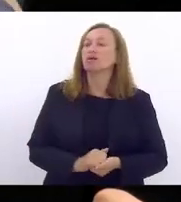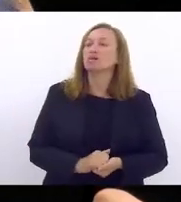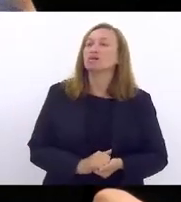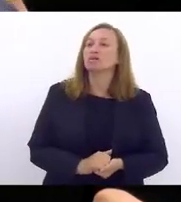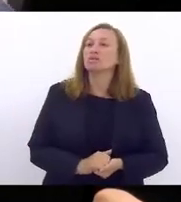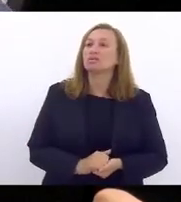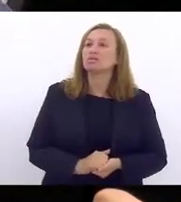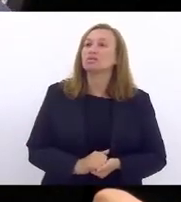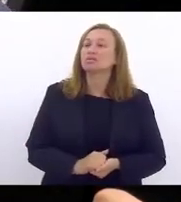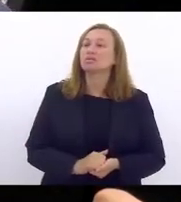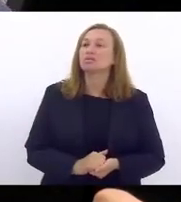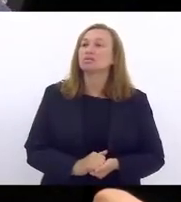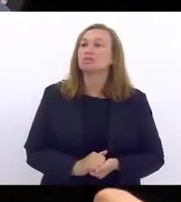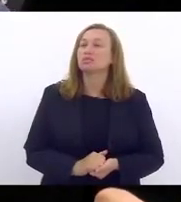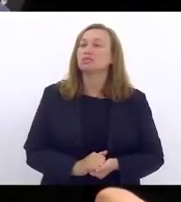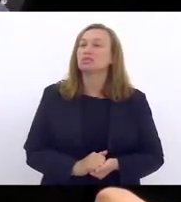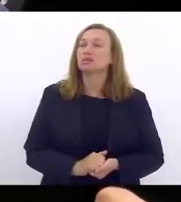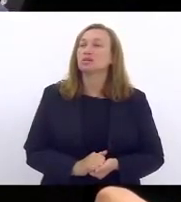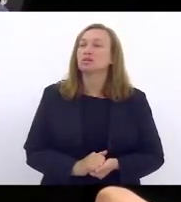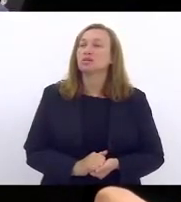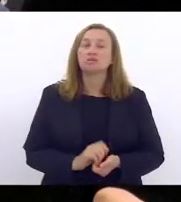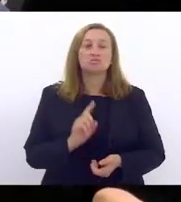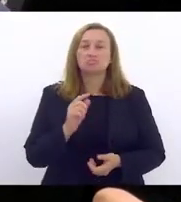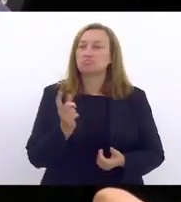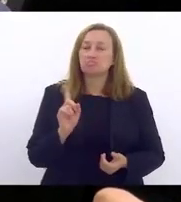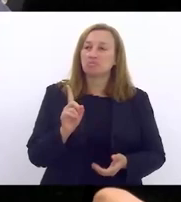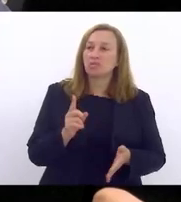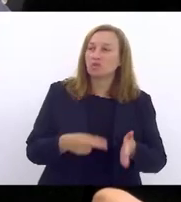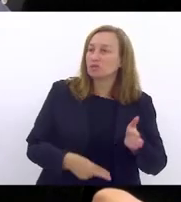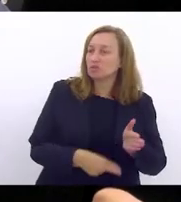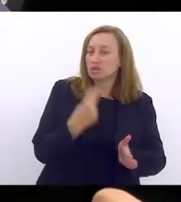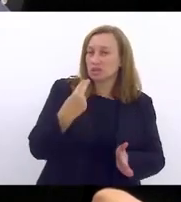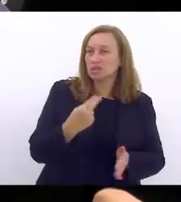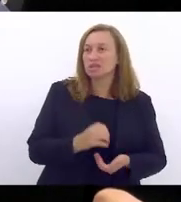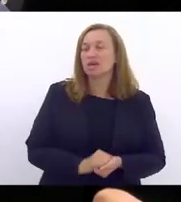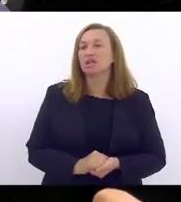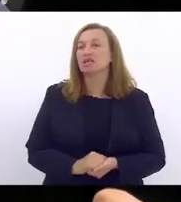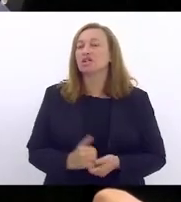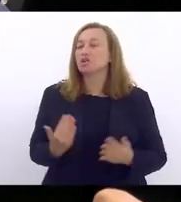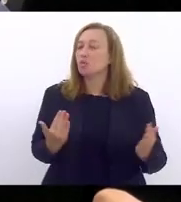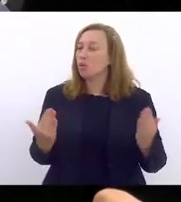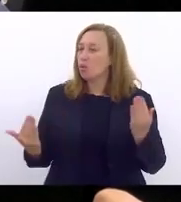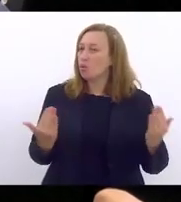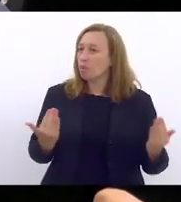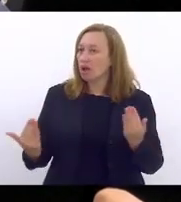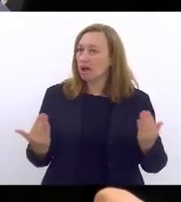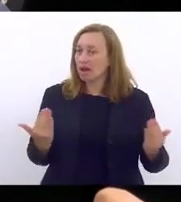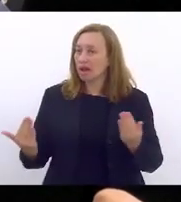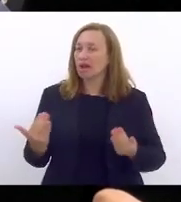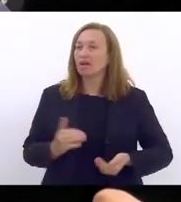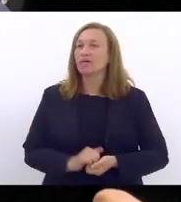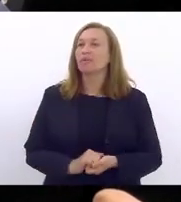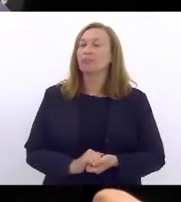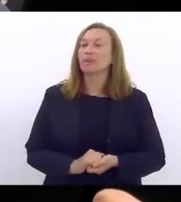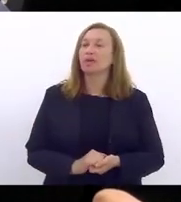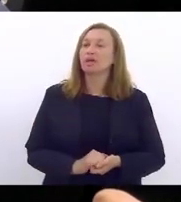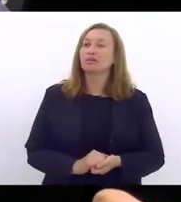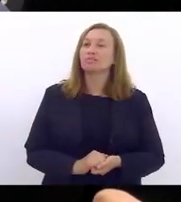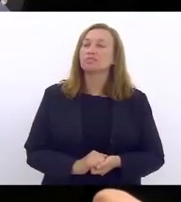parindo vaginalmente, não estão indo para a cesárea. Quando a gente compara, né, as